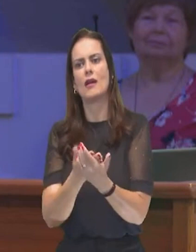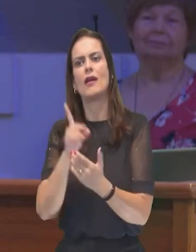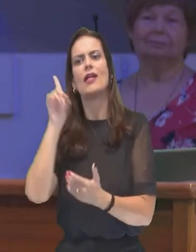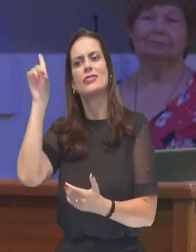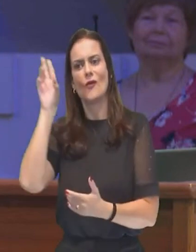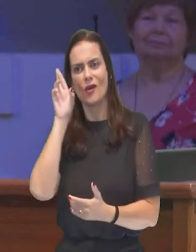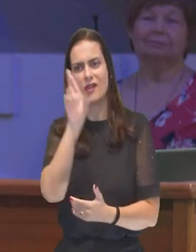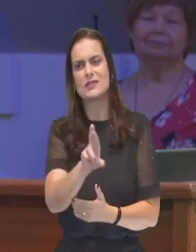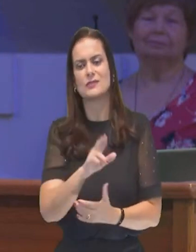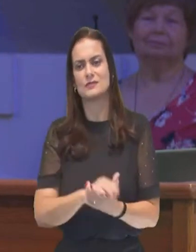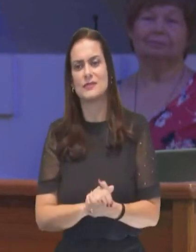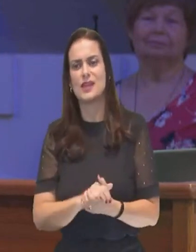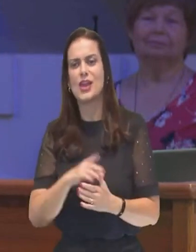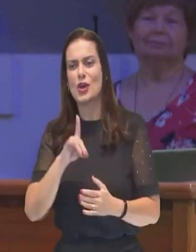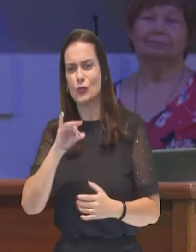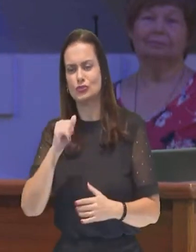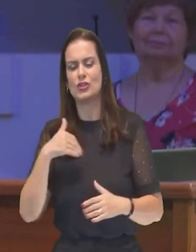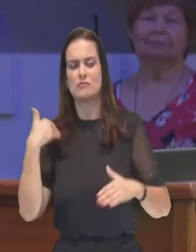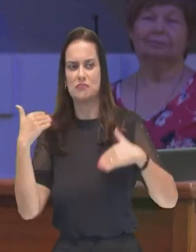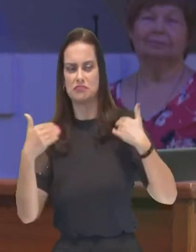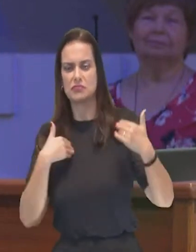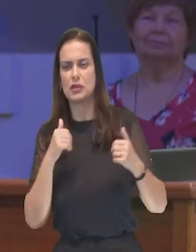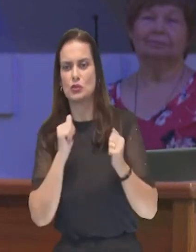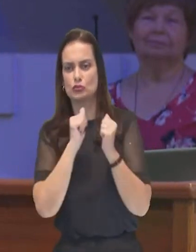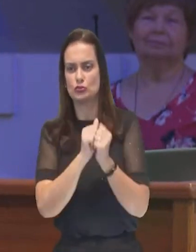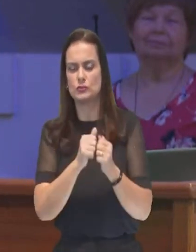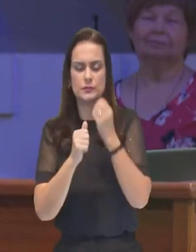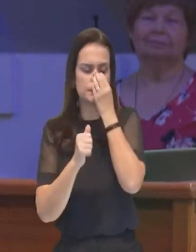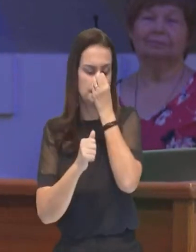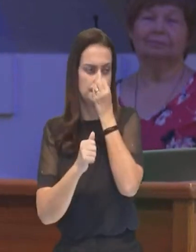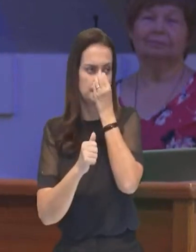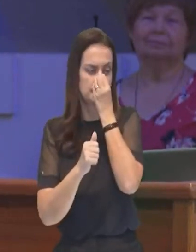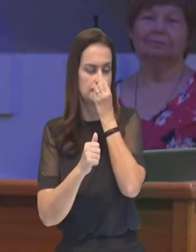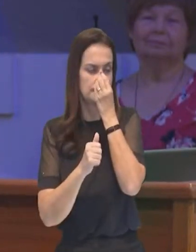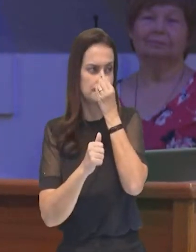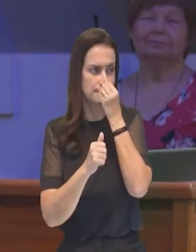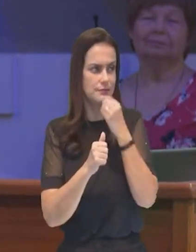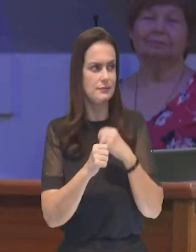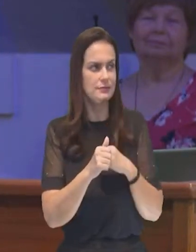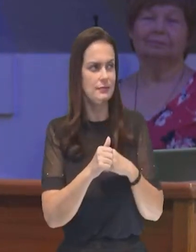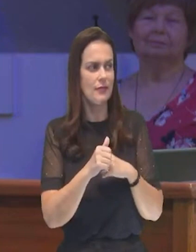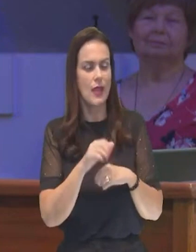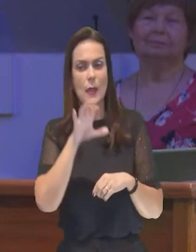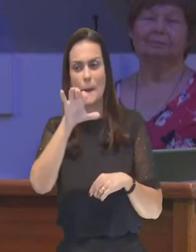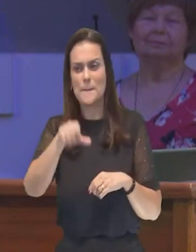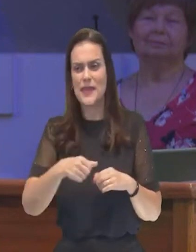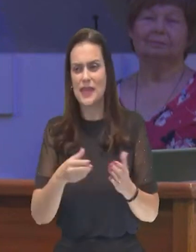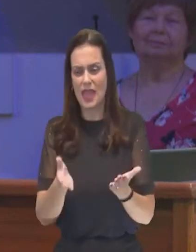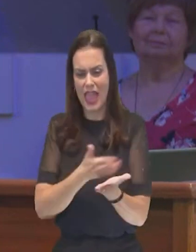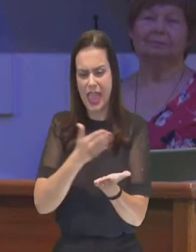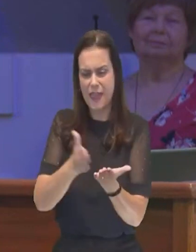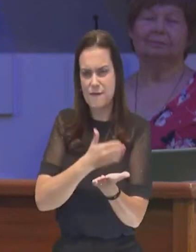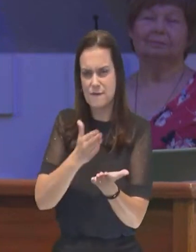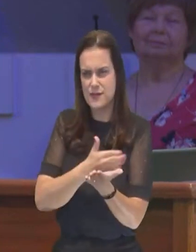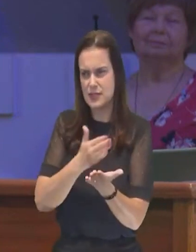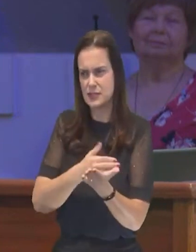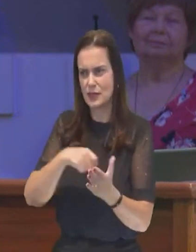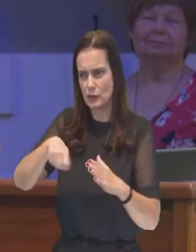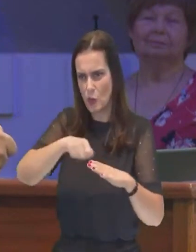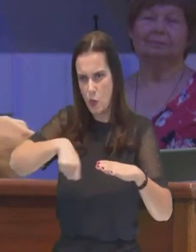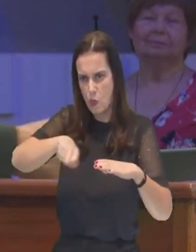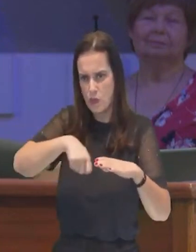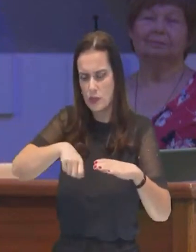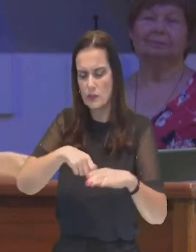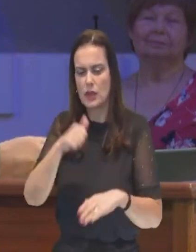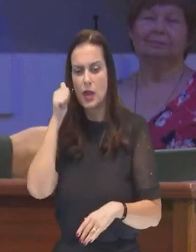Estava passando com a Isane em frente ao caixa, e aí a Isane pegou uma revista de culinária, um pouquinho cara. Aí a moça